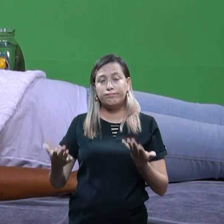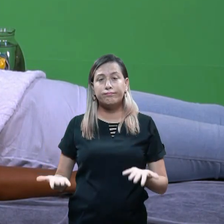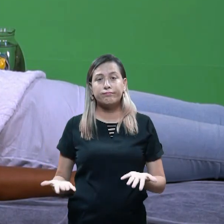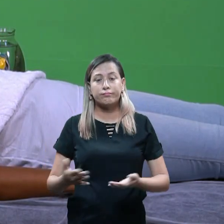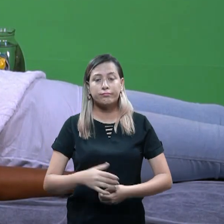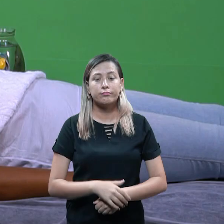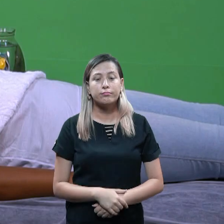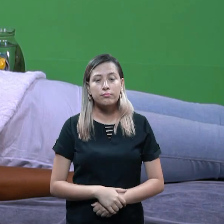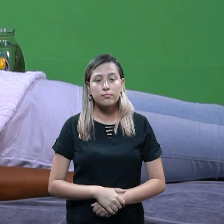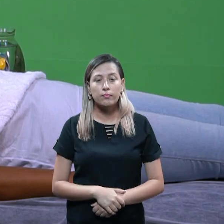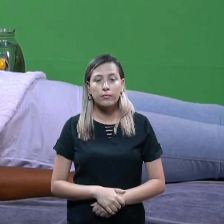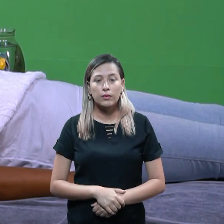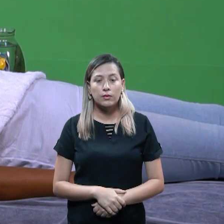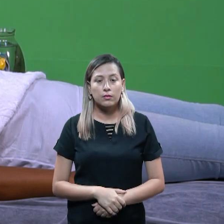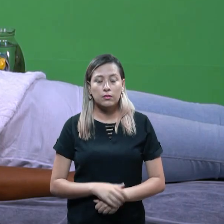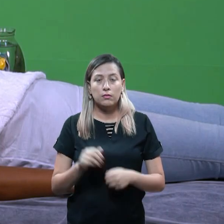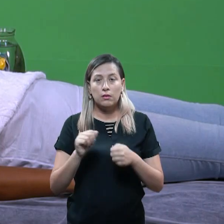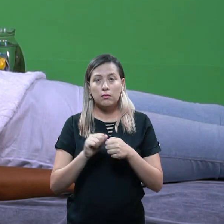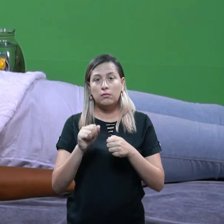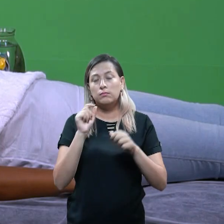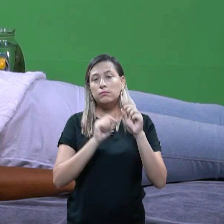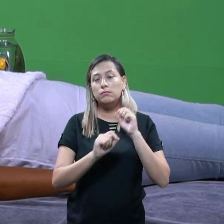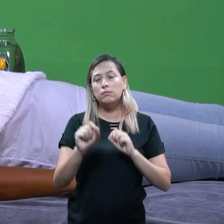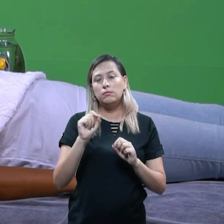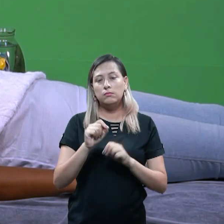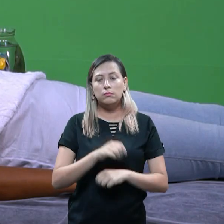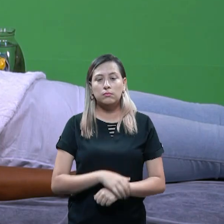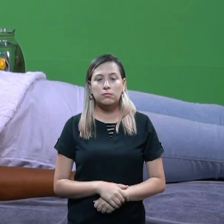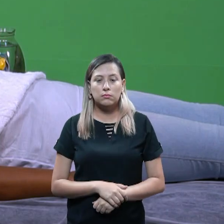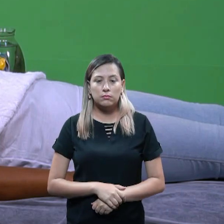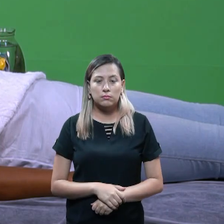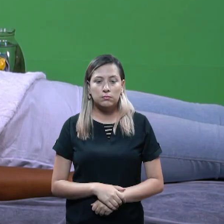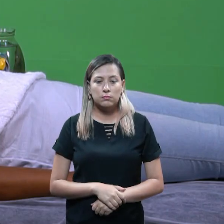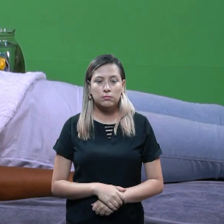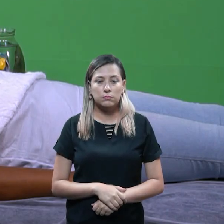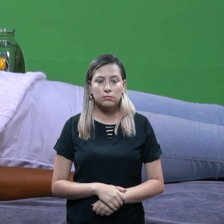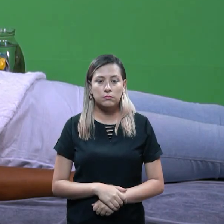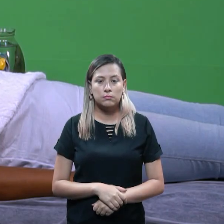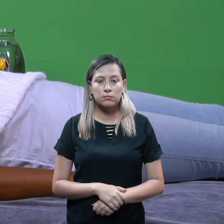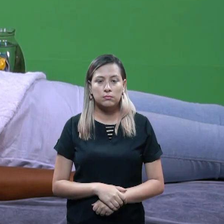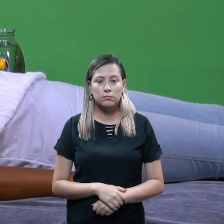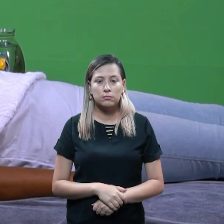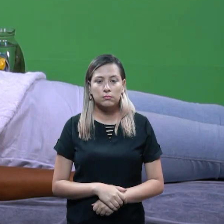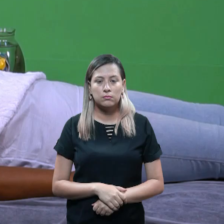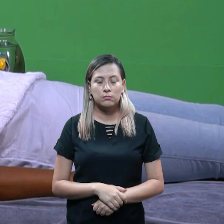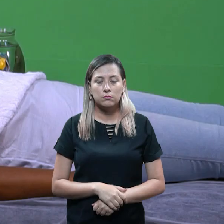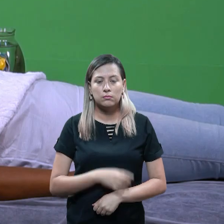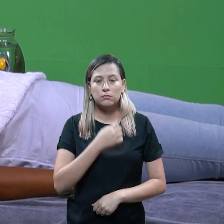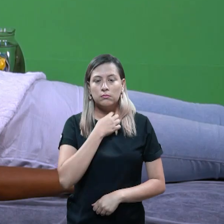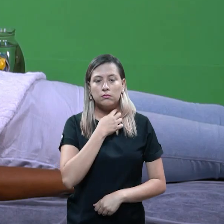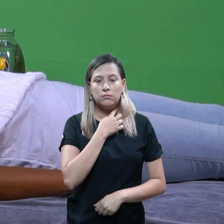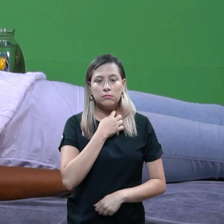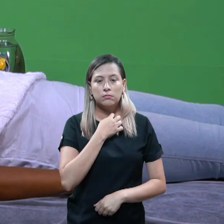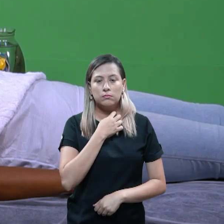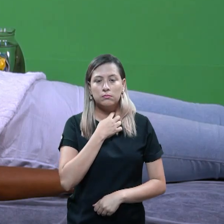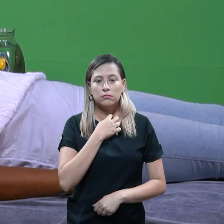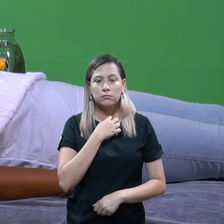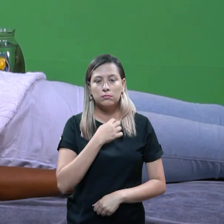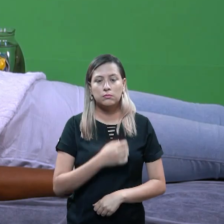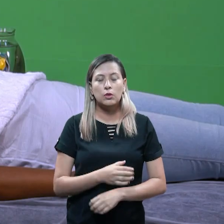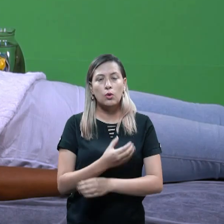Então, o que a gente precisa fazer? A gente precisa pegar como medida aqui o osso do nariz,